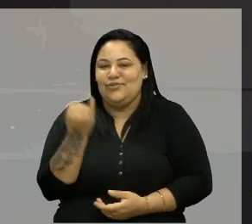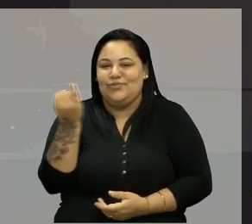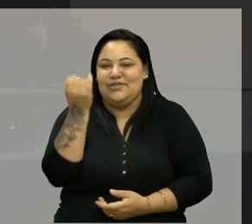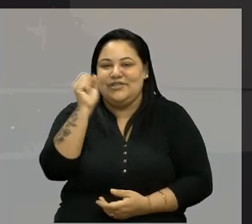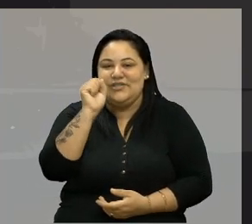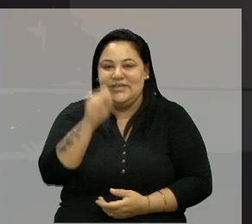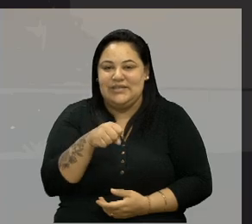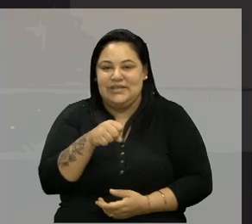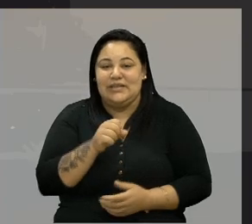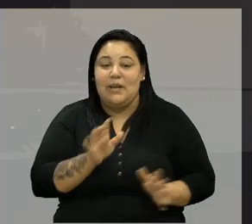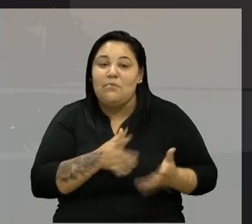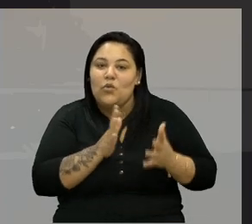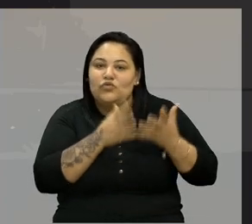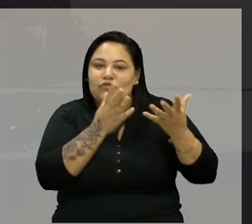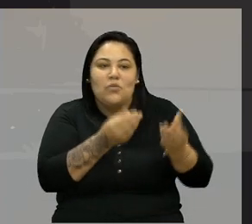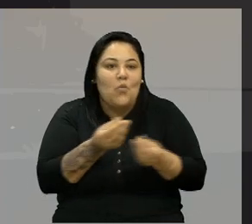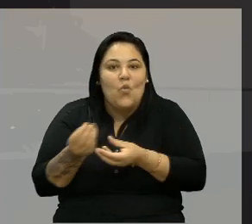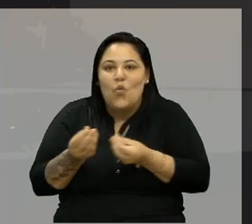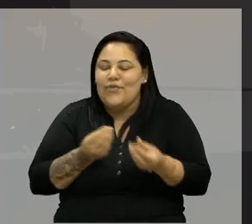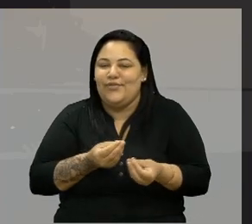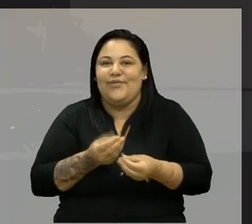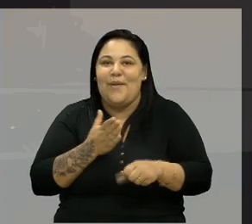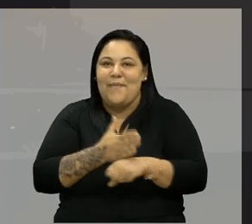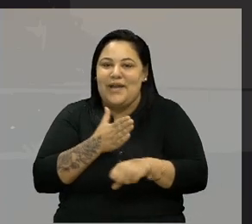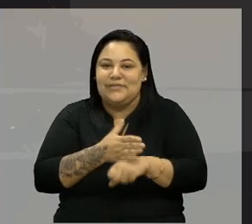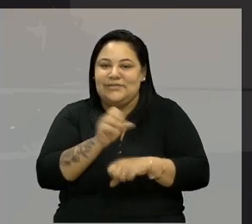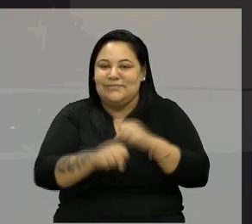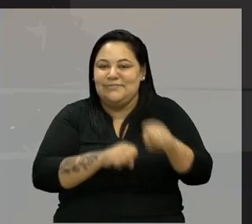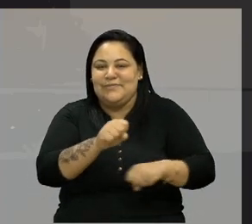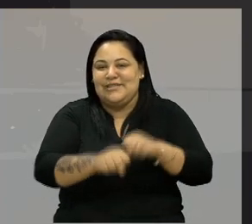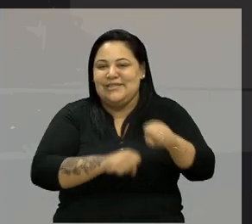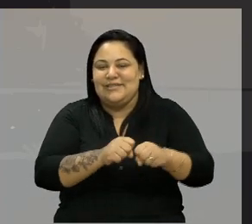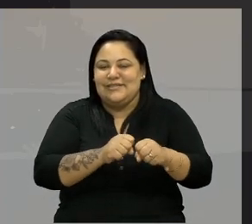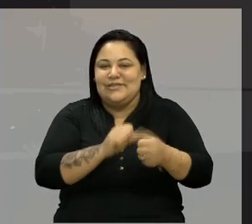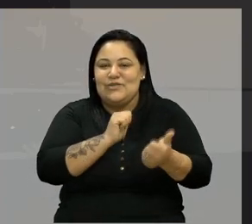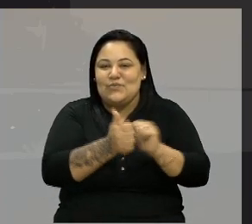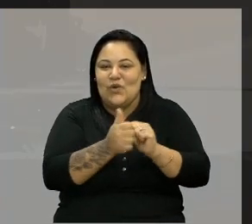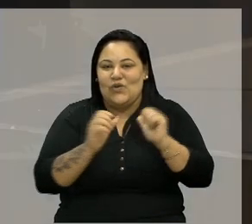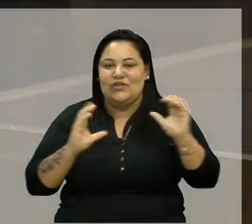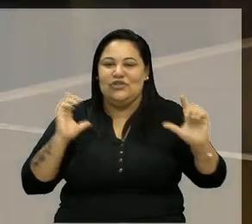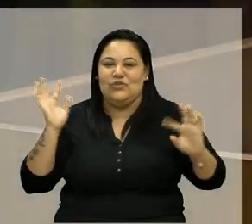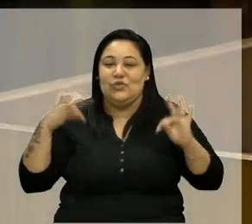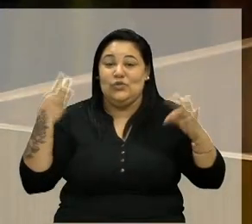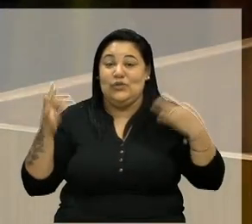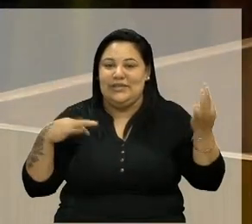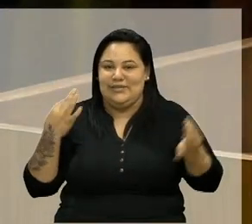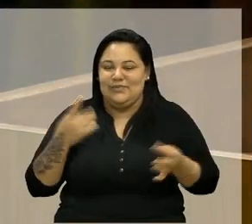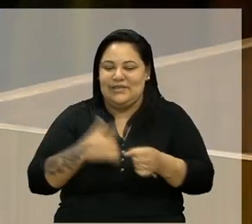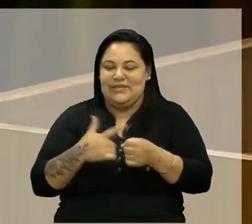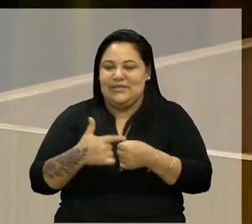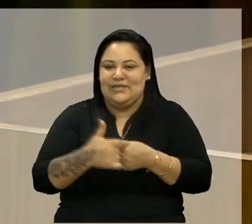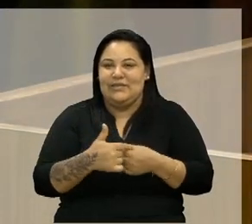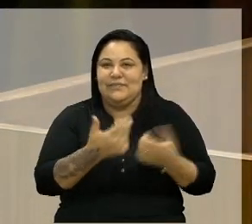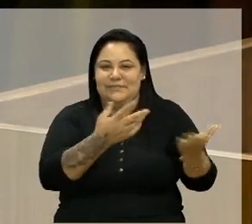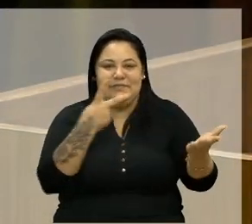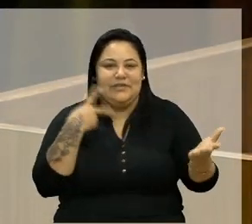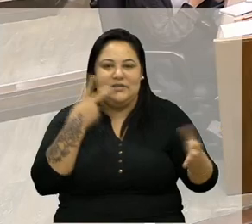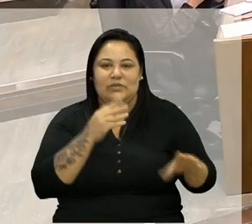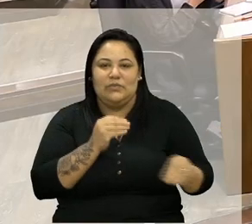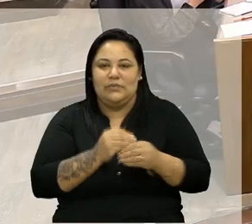e que tá fomentando muito aí a questão do Esporte e do Turismo em nossa cidade seu a parte